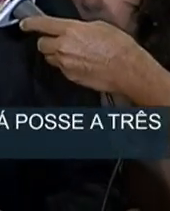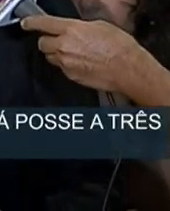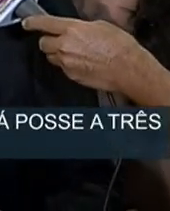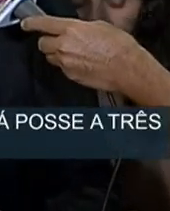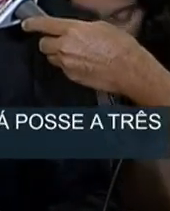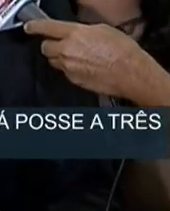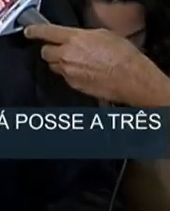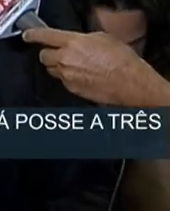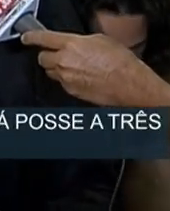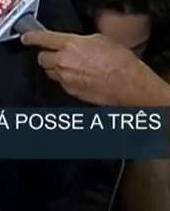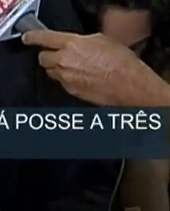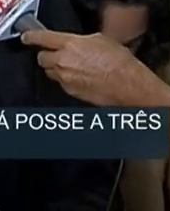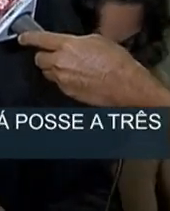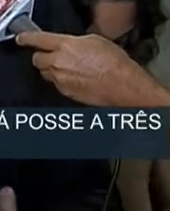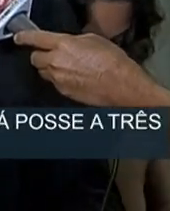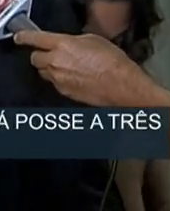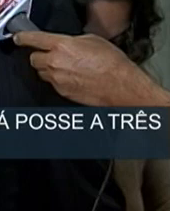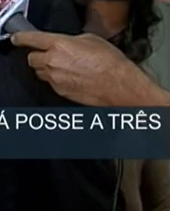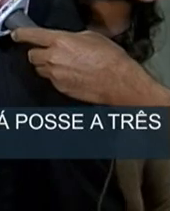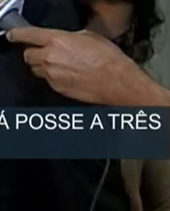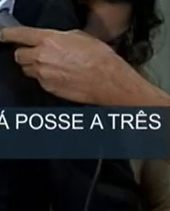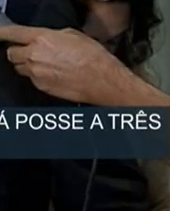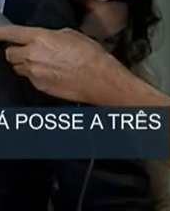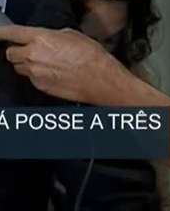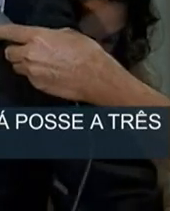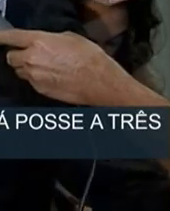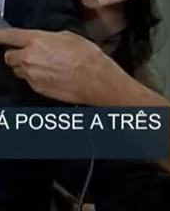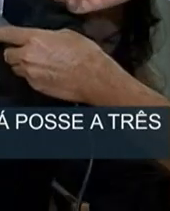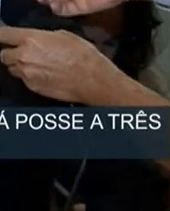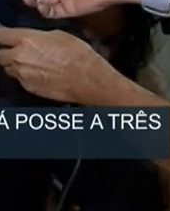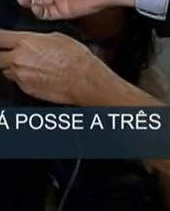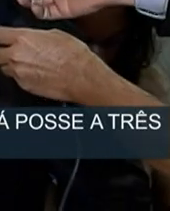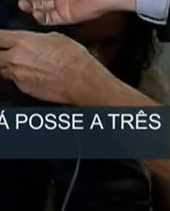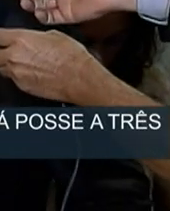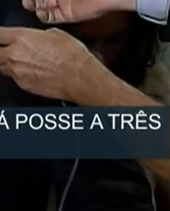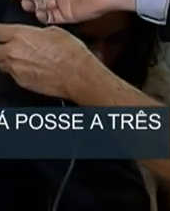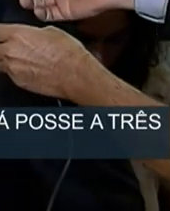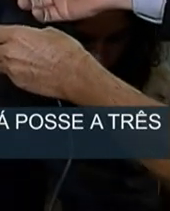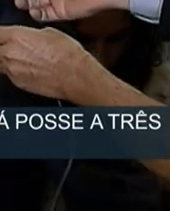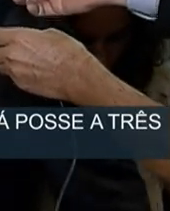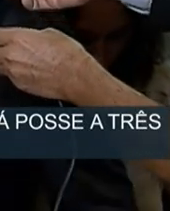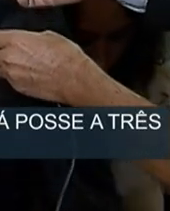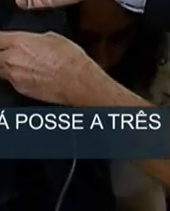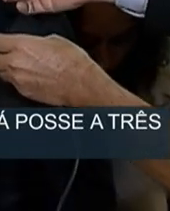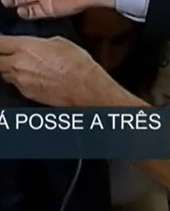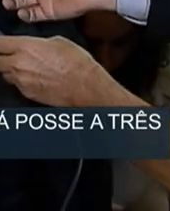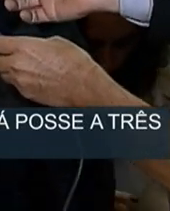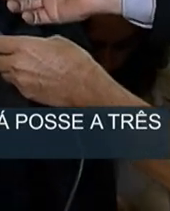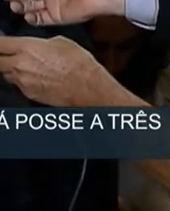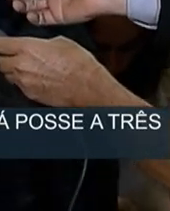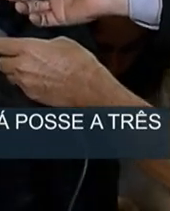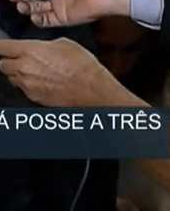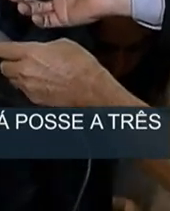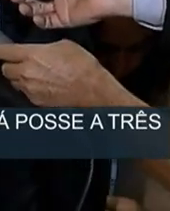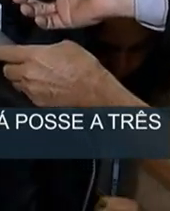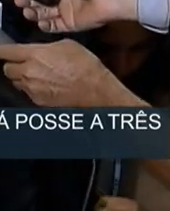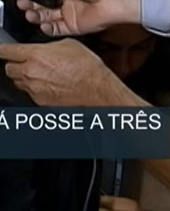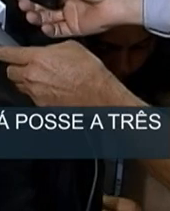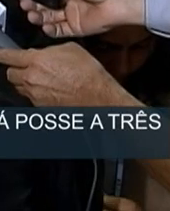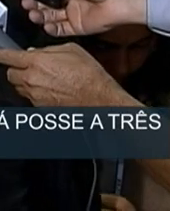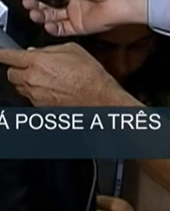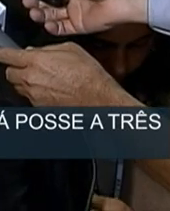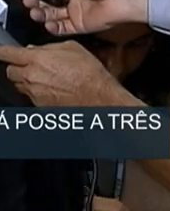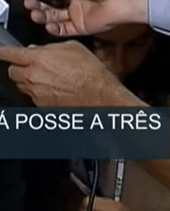Conversamos sobre as metas, né? Os planos do Ministério do Trabalho